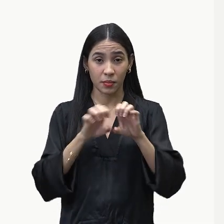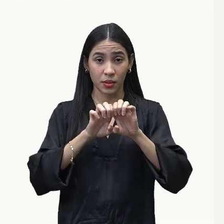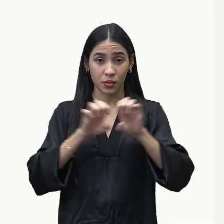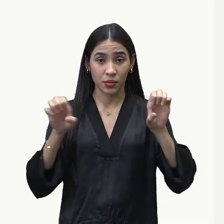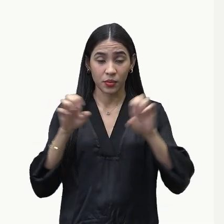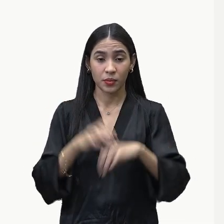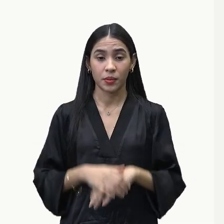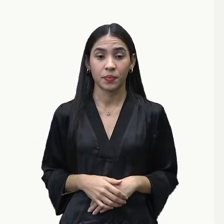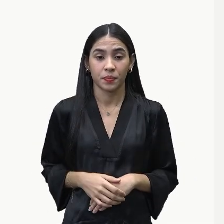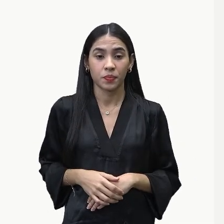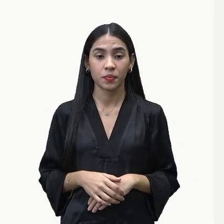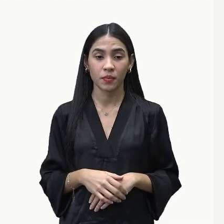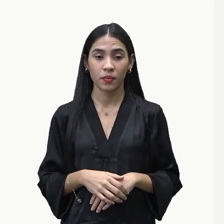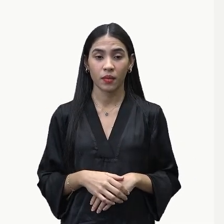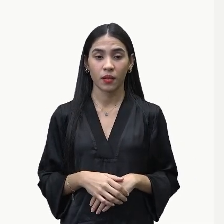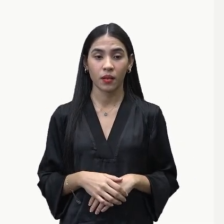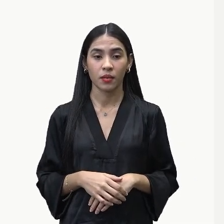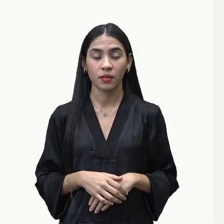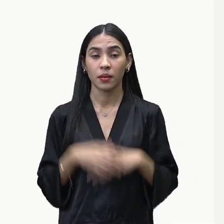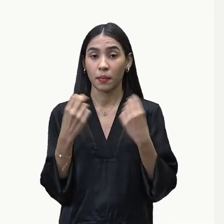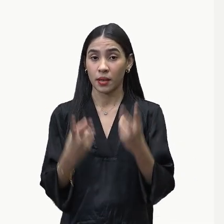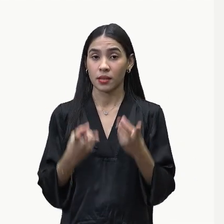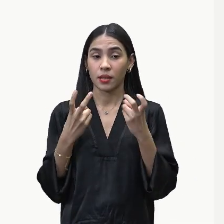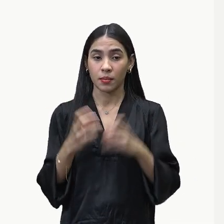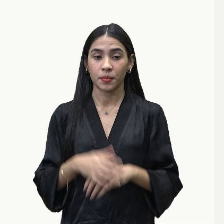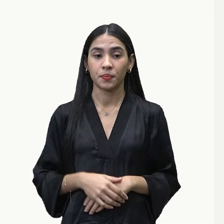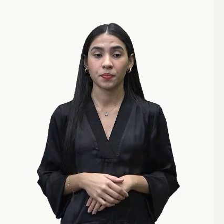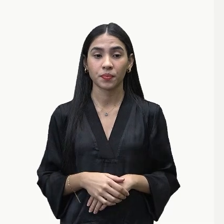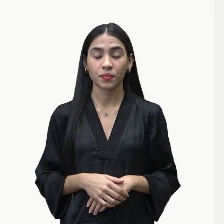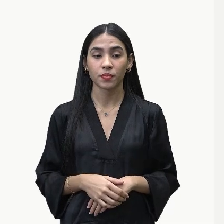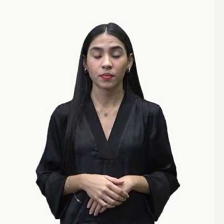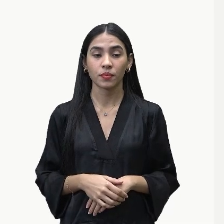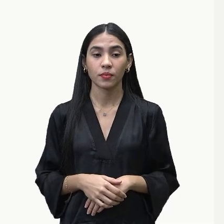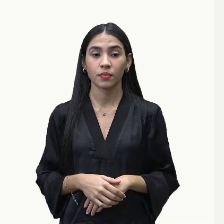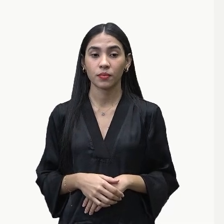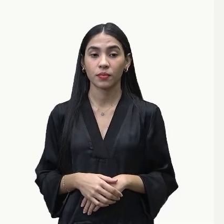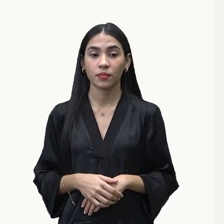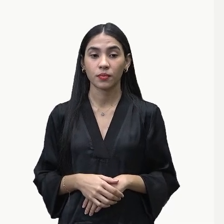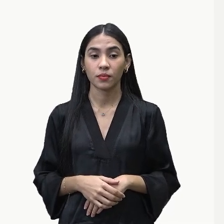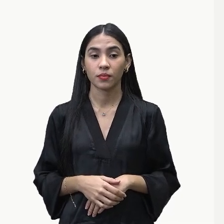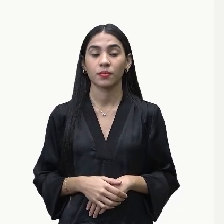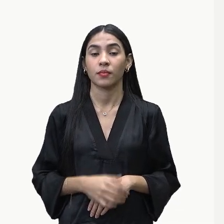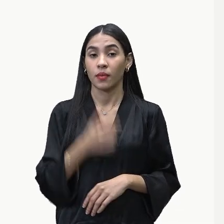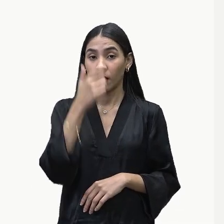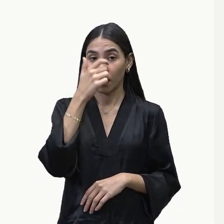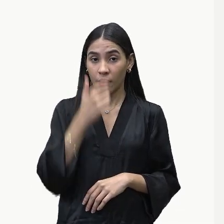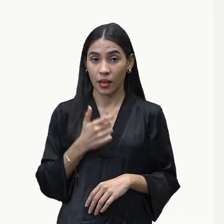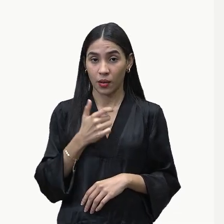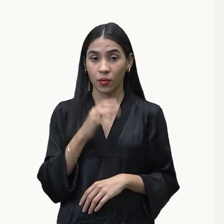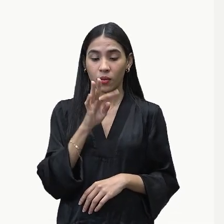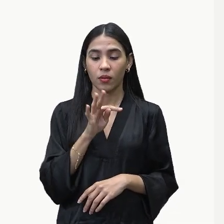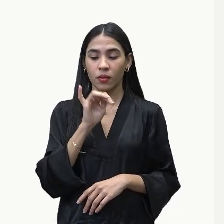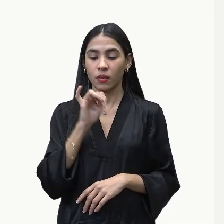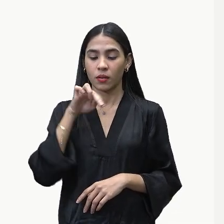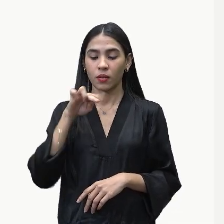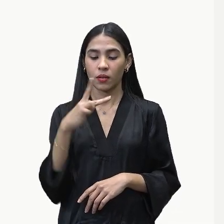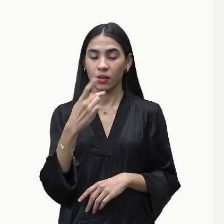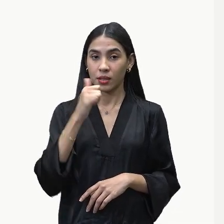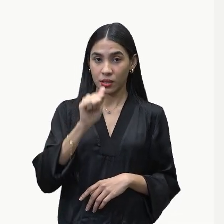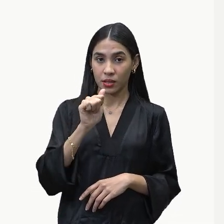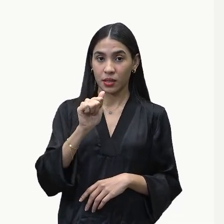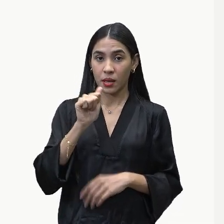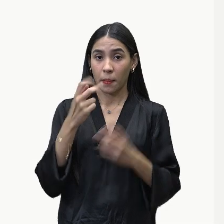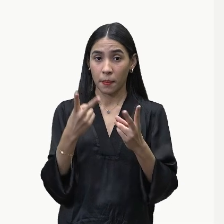aqui neste último verso. Vamos observar aqui. Olha só. Eu tinha, observem